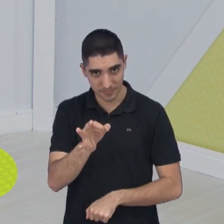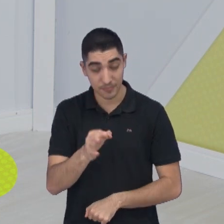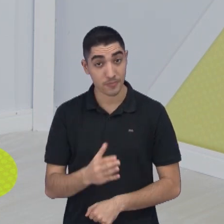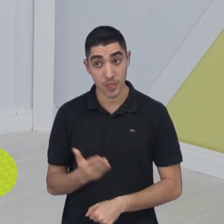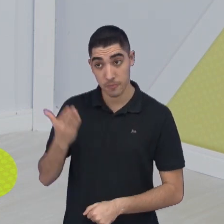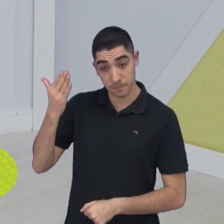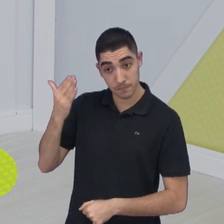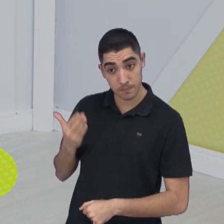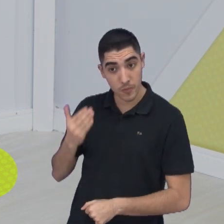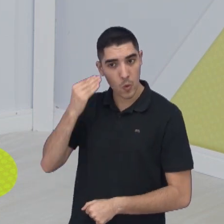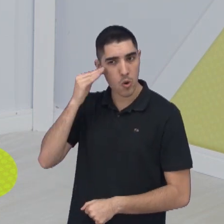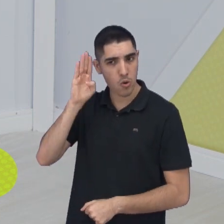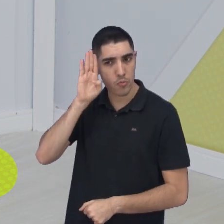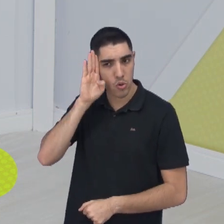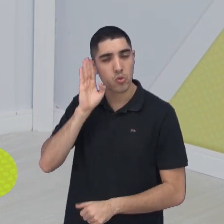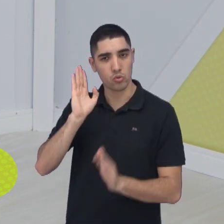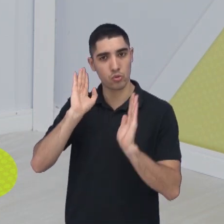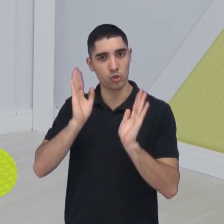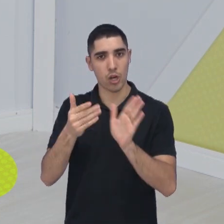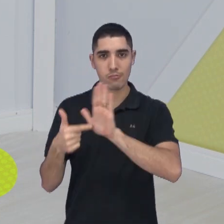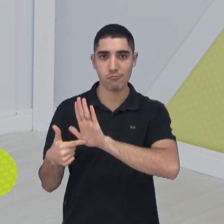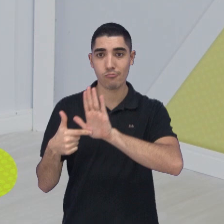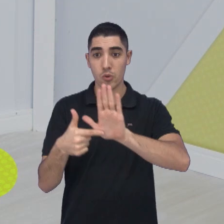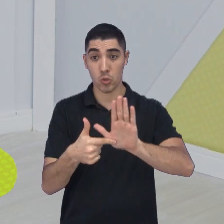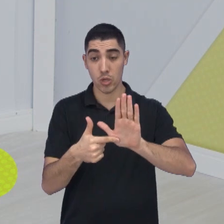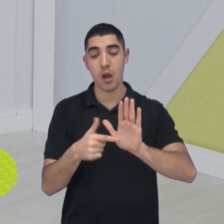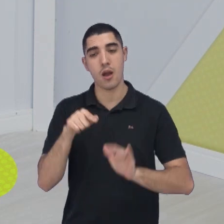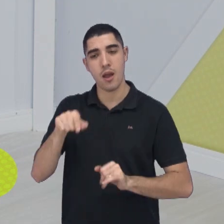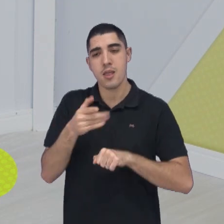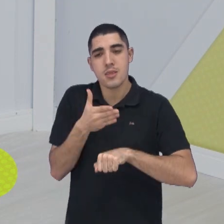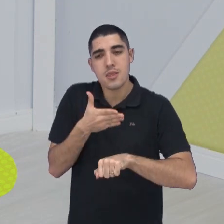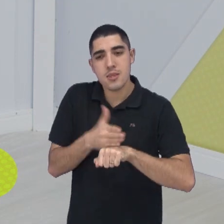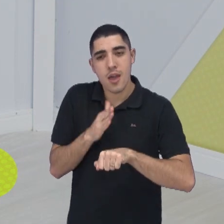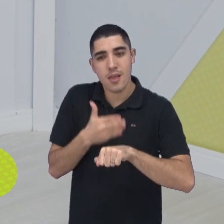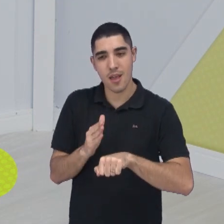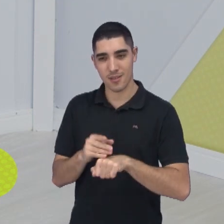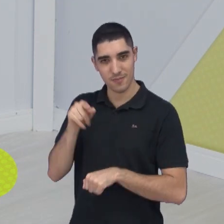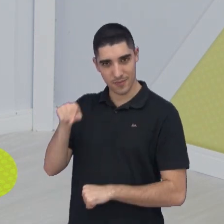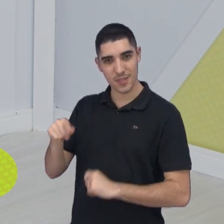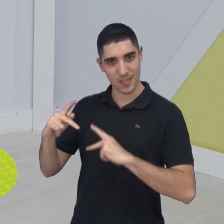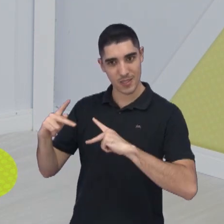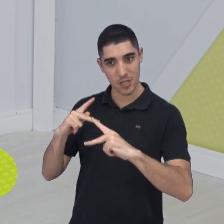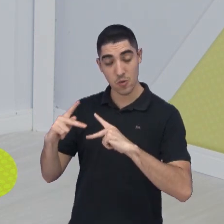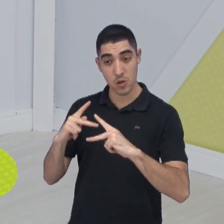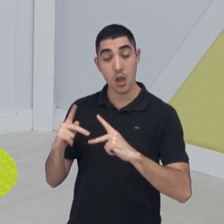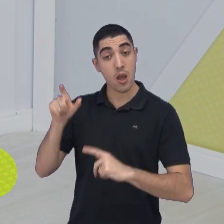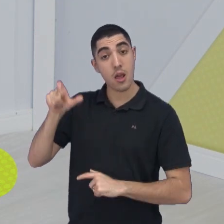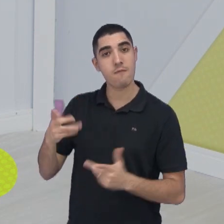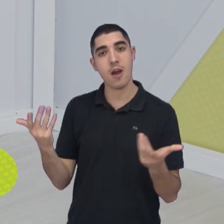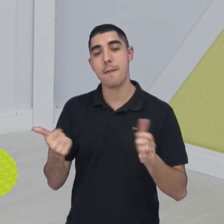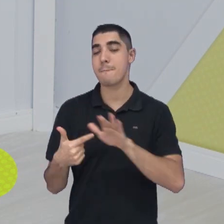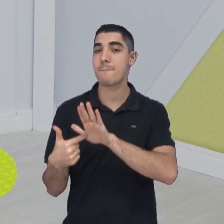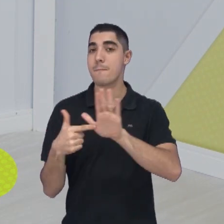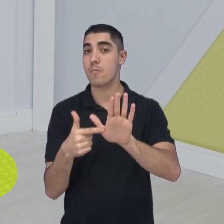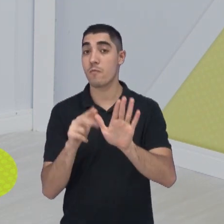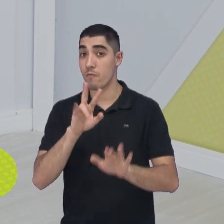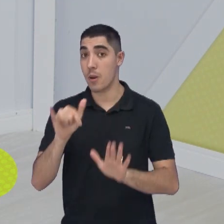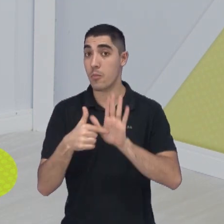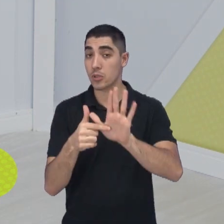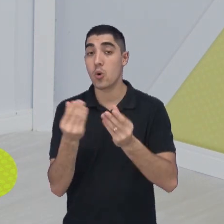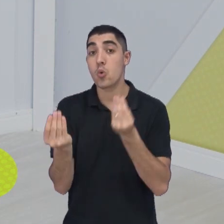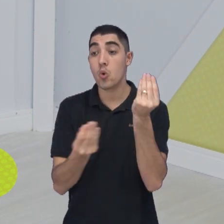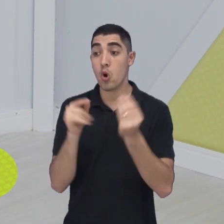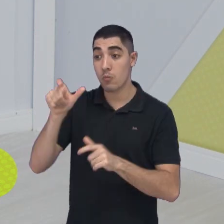Brunão esteve no treinamento da equipe, num dia de treinamento do São José, e ele vai contar para você como é que está a expectativa